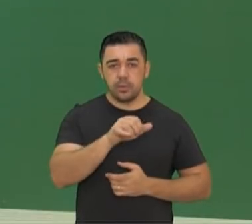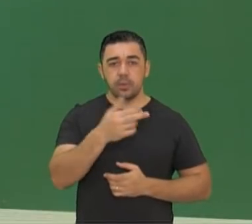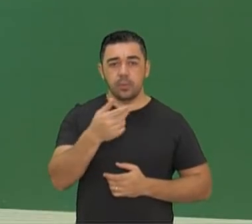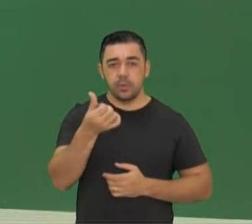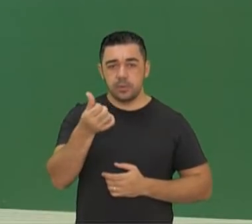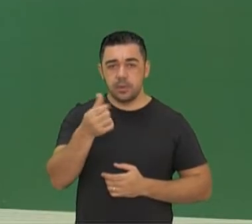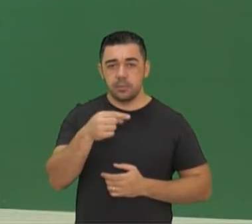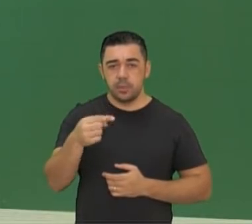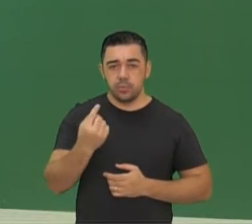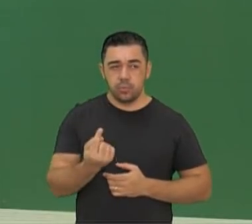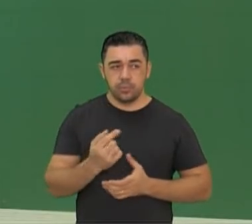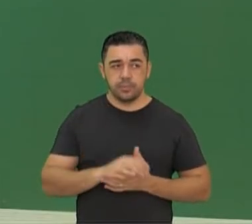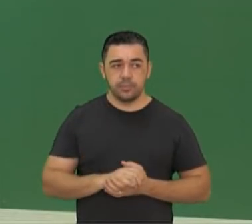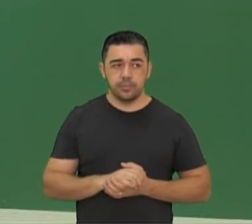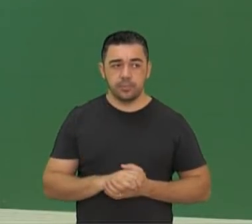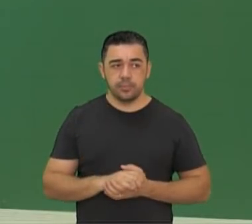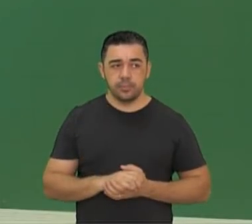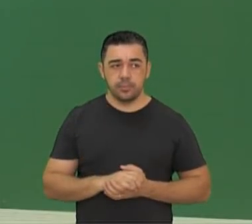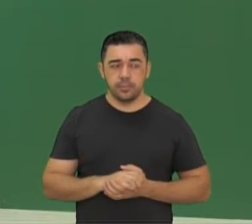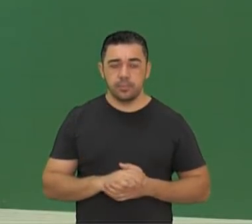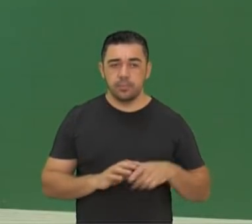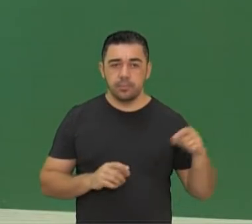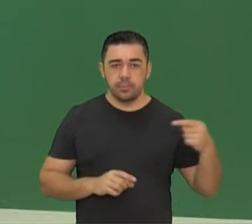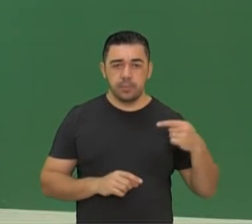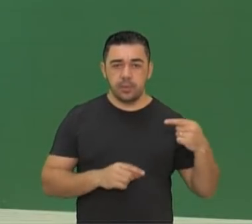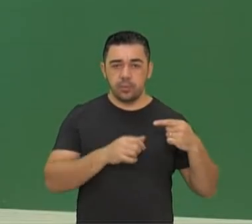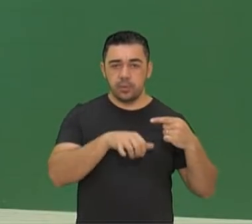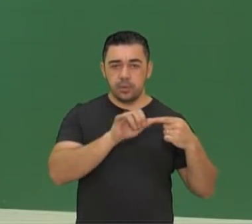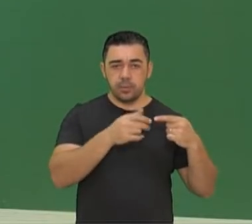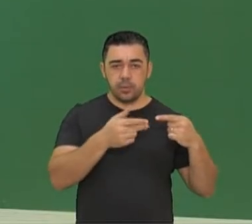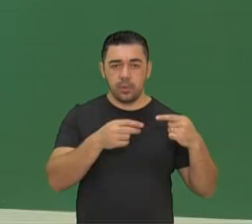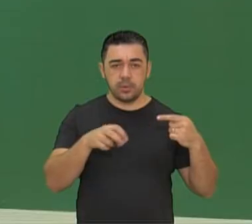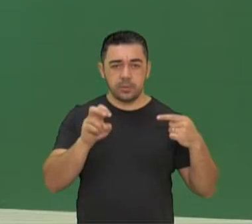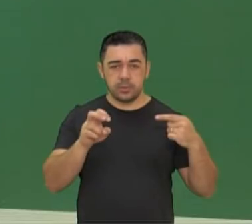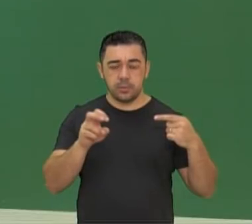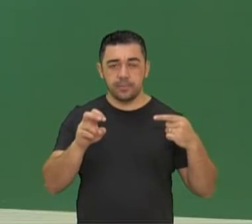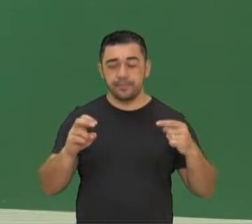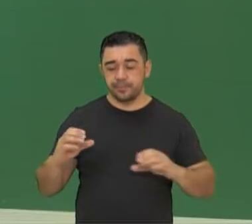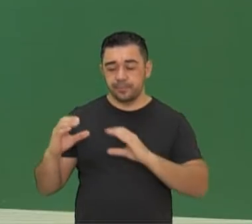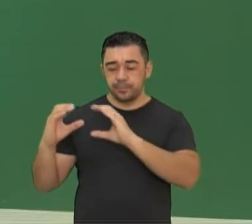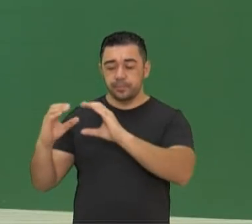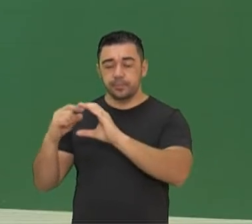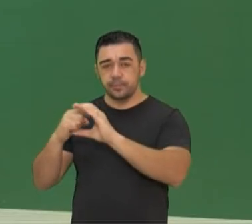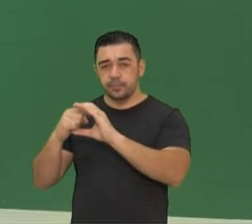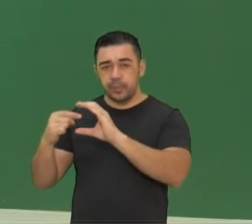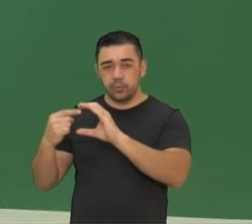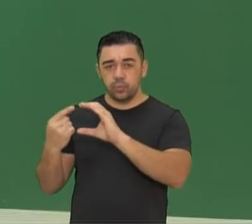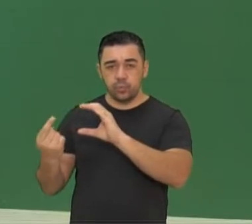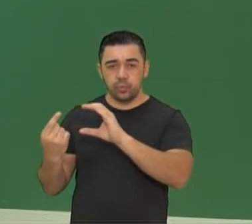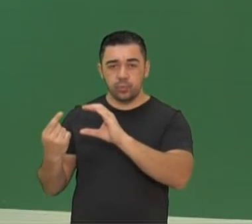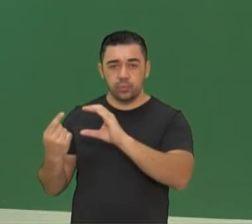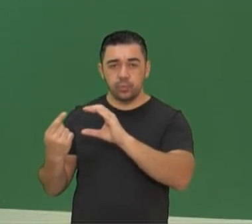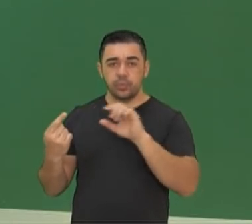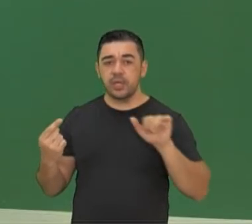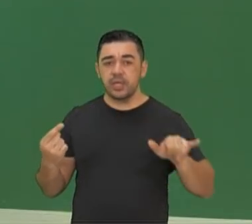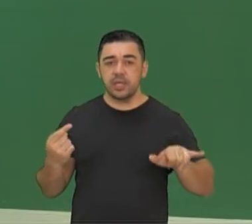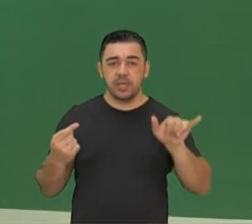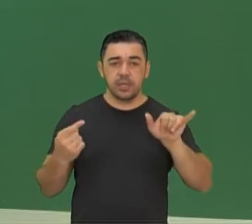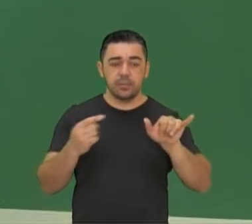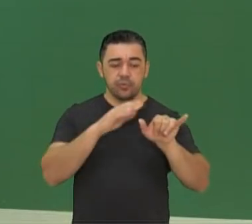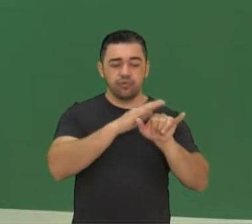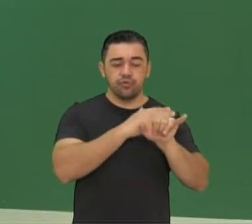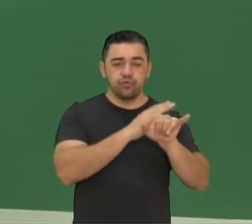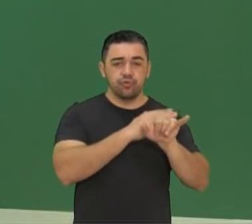1. Menos y é igual a 5. Multiplica toda a tua equação por menos 1, porque o coeficiente do y é um